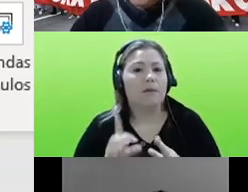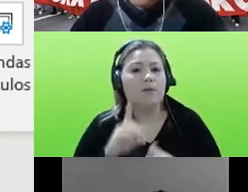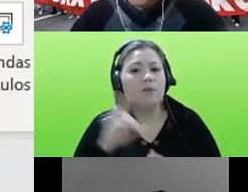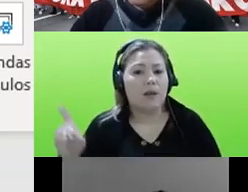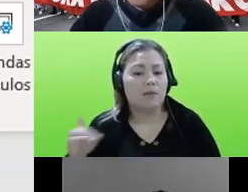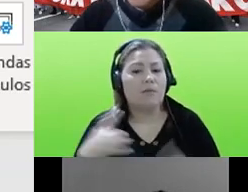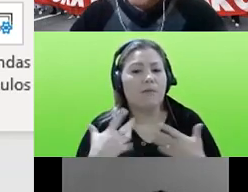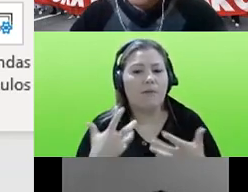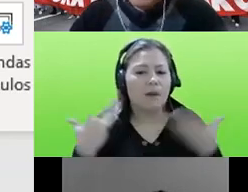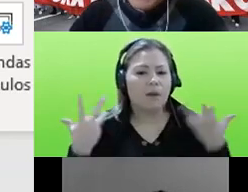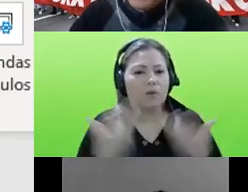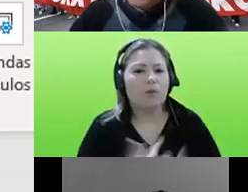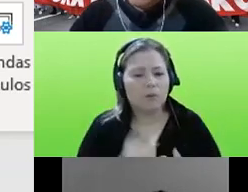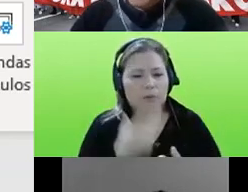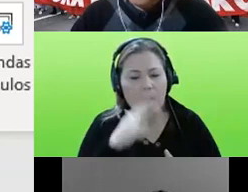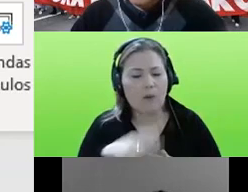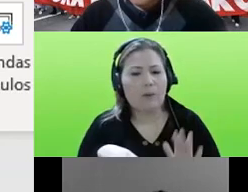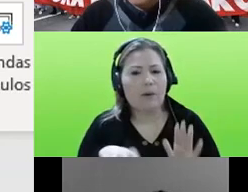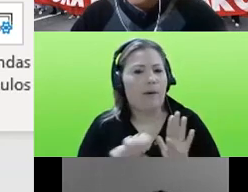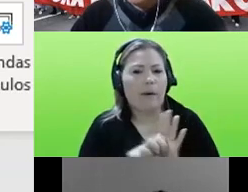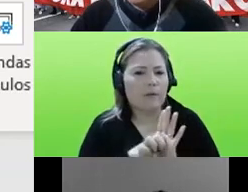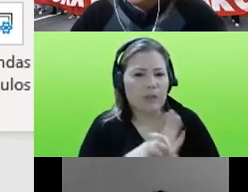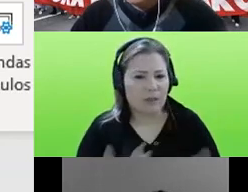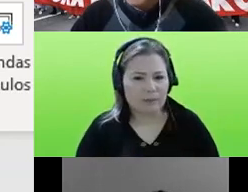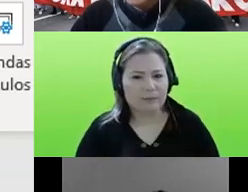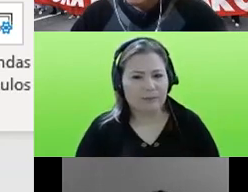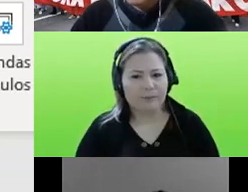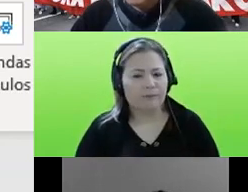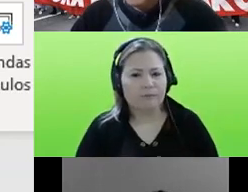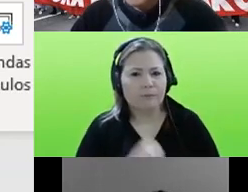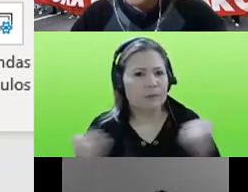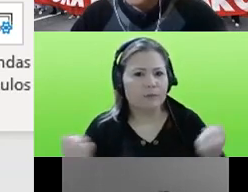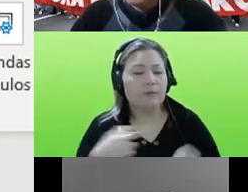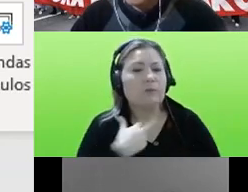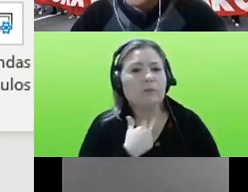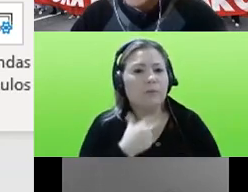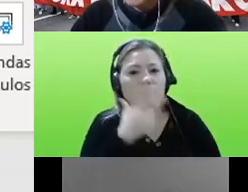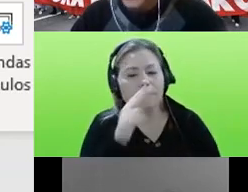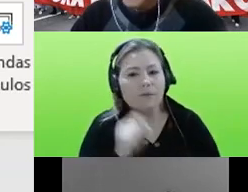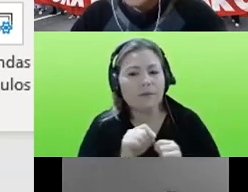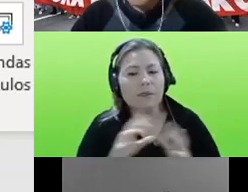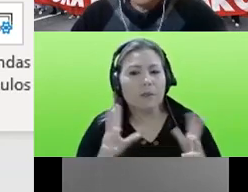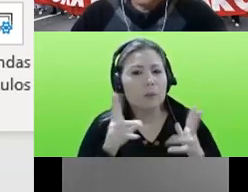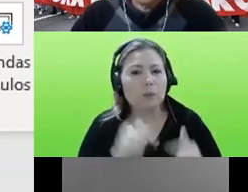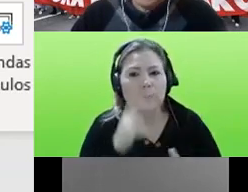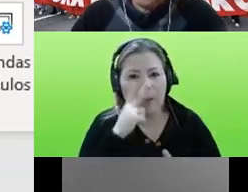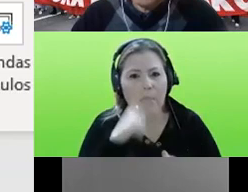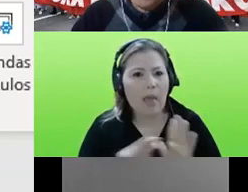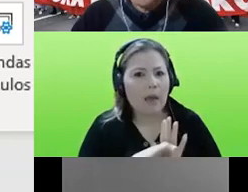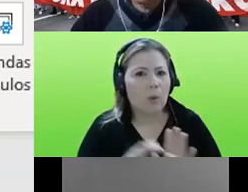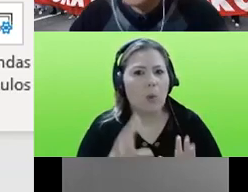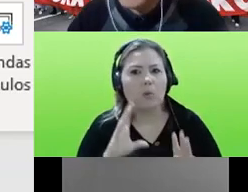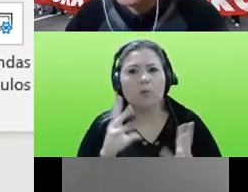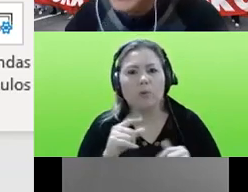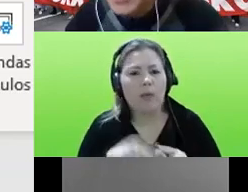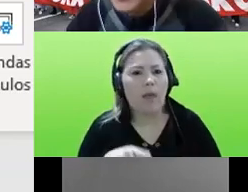todo mundo seja um evangélico fundamentalista, por exemplo. Isso é impossível. Você não pode pressupor que todo mundo é católico, que todo mundo é cristão,